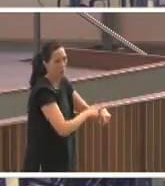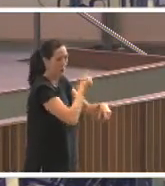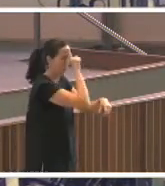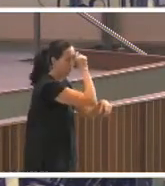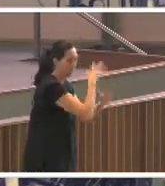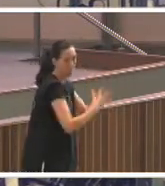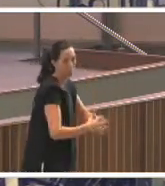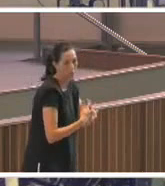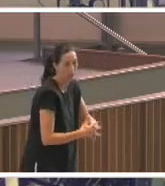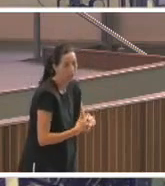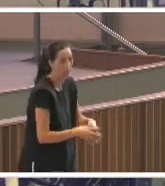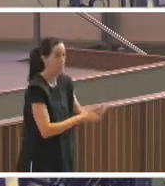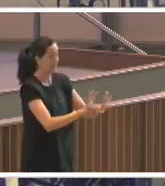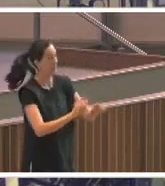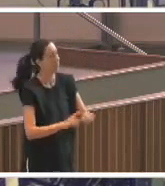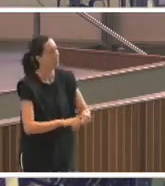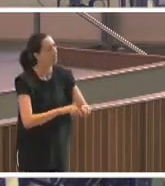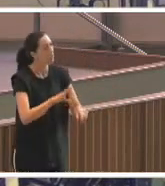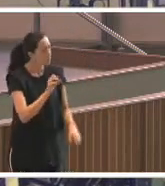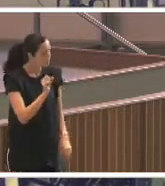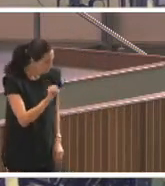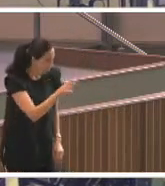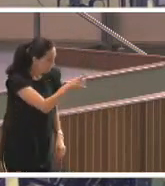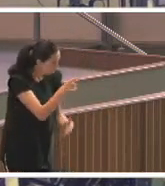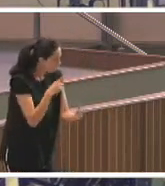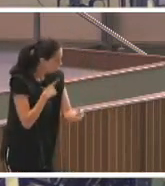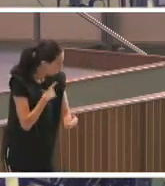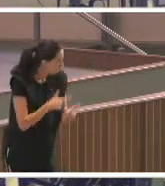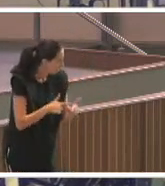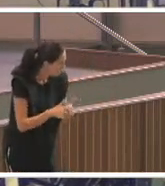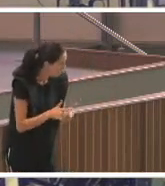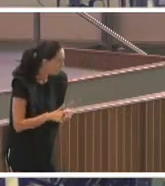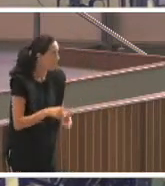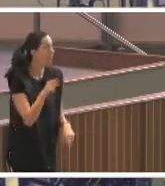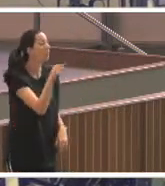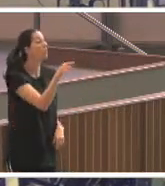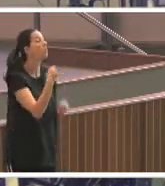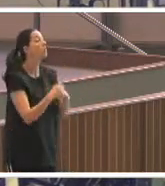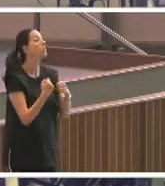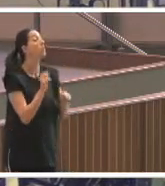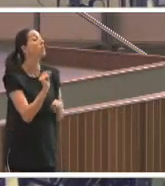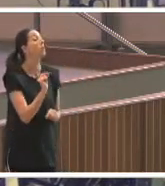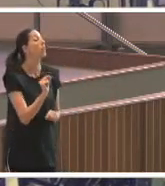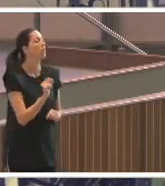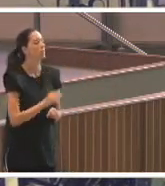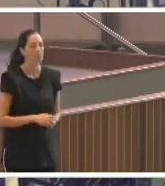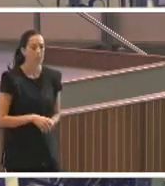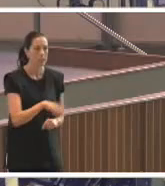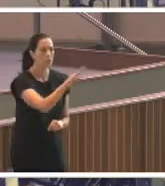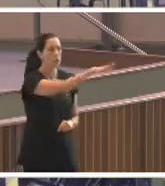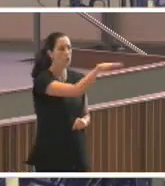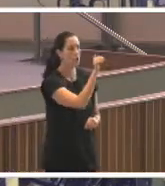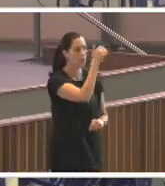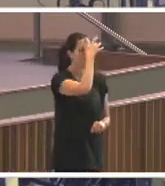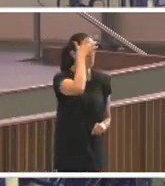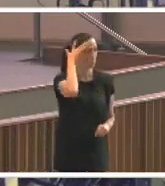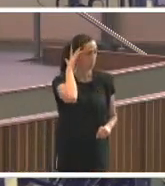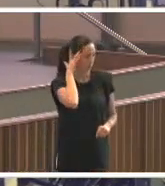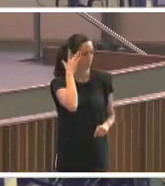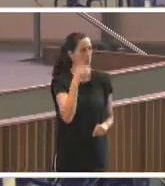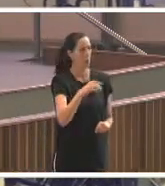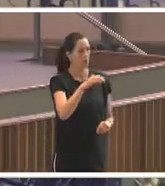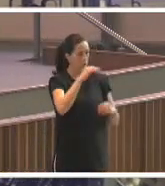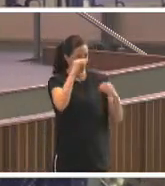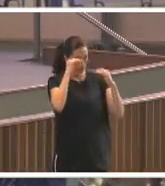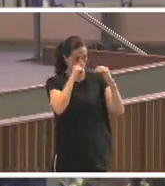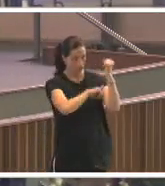Caminhe junto. Você exerce autoridade e recebe gente que tem autoridade sobre você. E